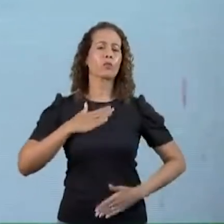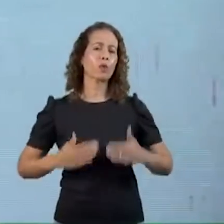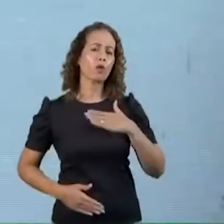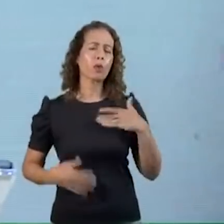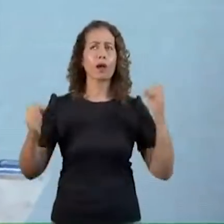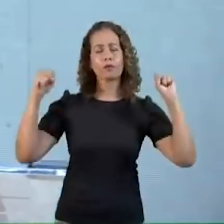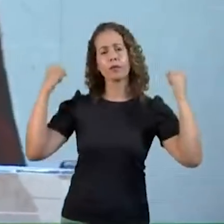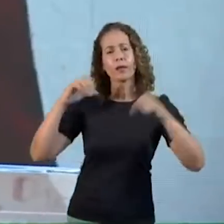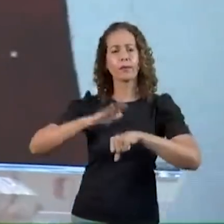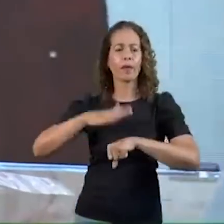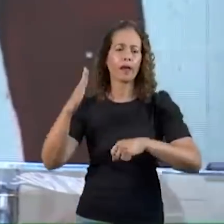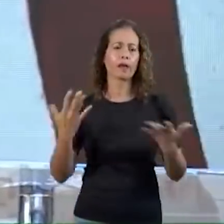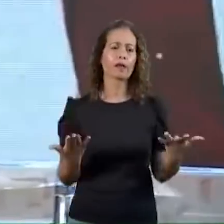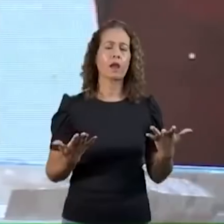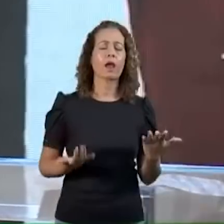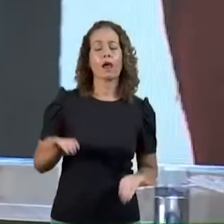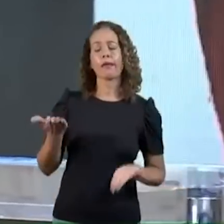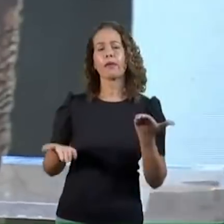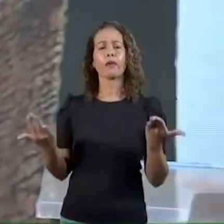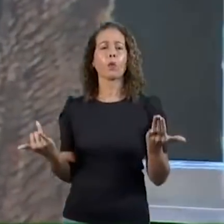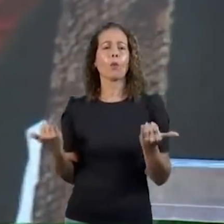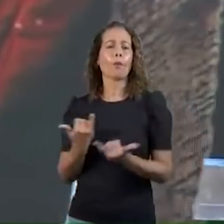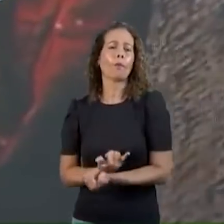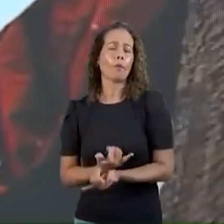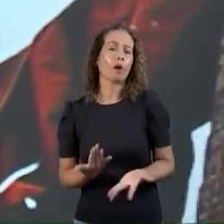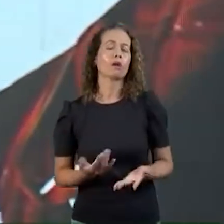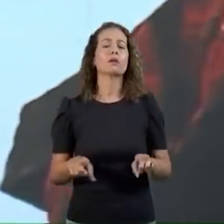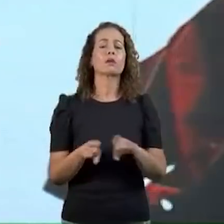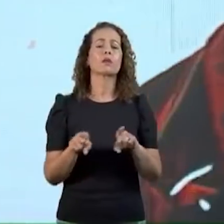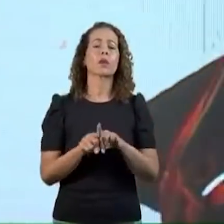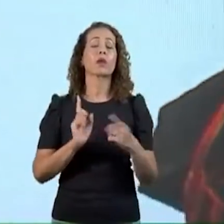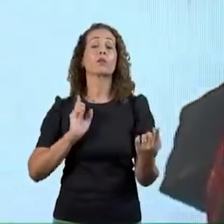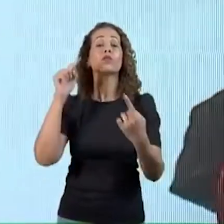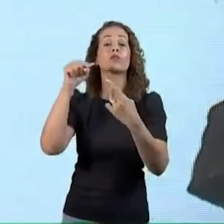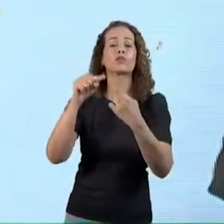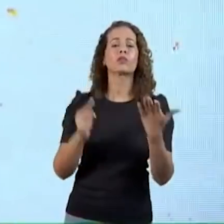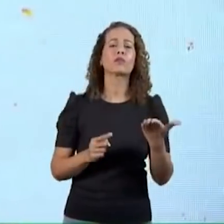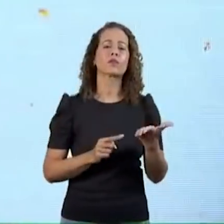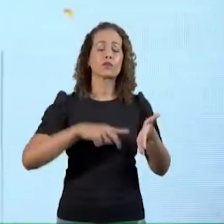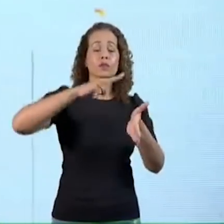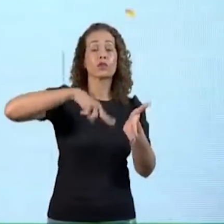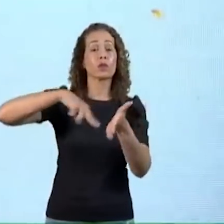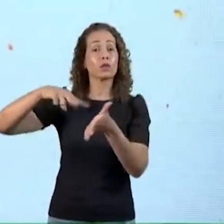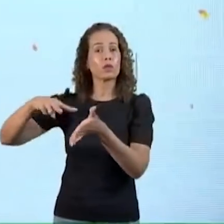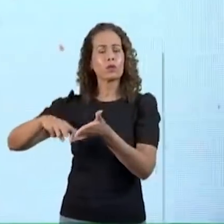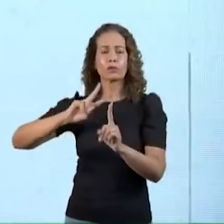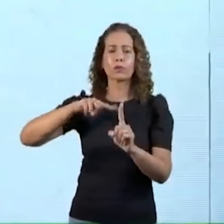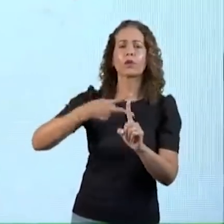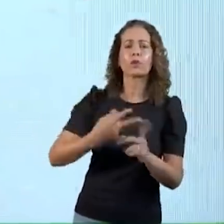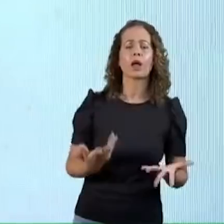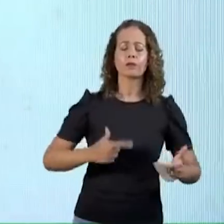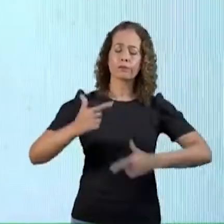malhar mais, vou perder tantos quilos. Alvos de leitura. Eu vou dobrar minha meta de leitura. Alvos